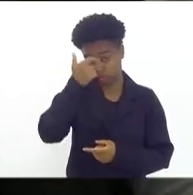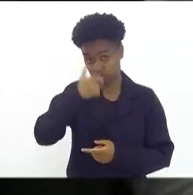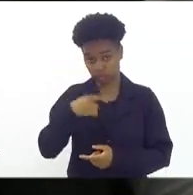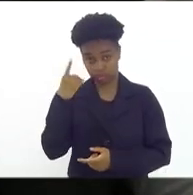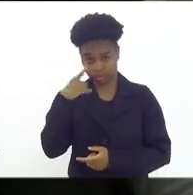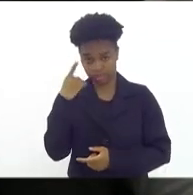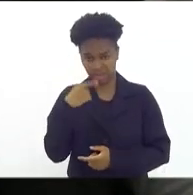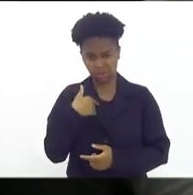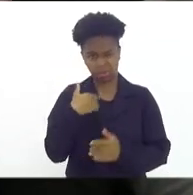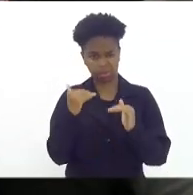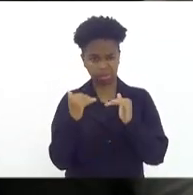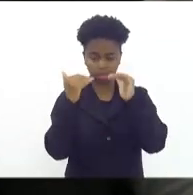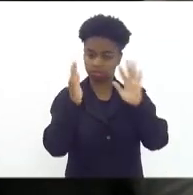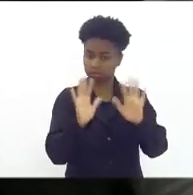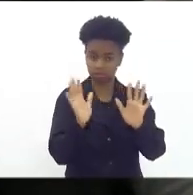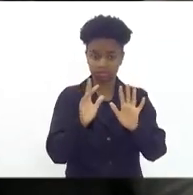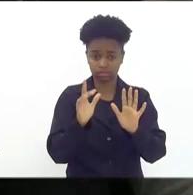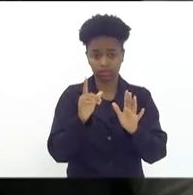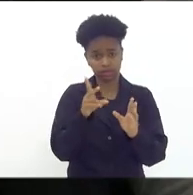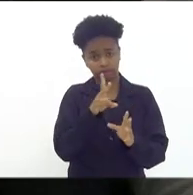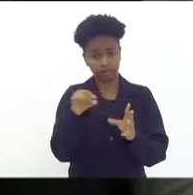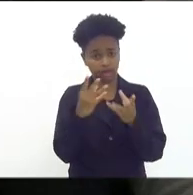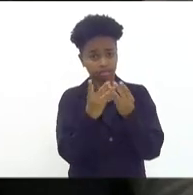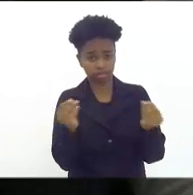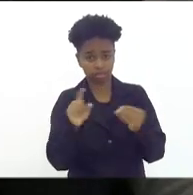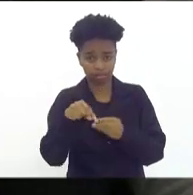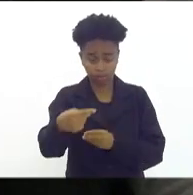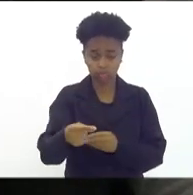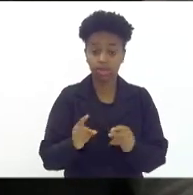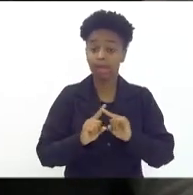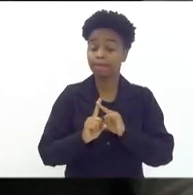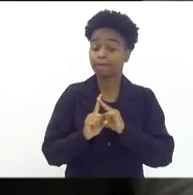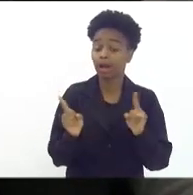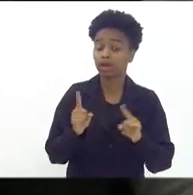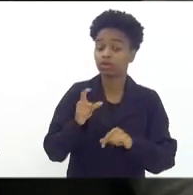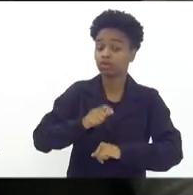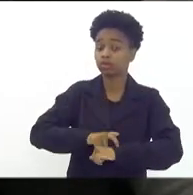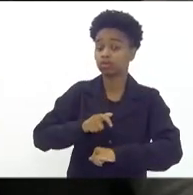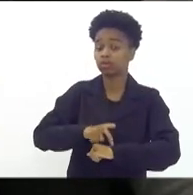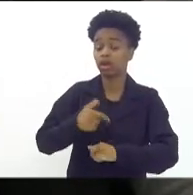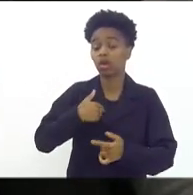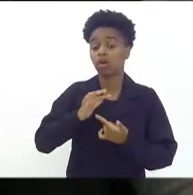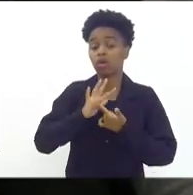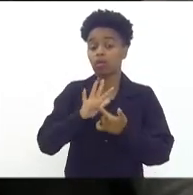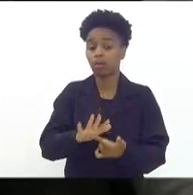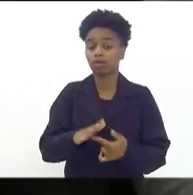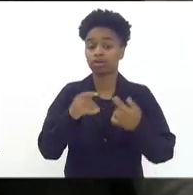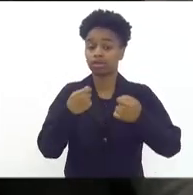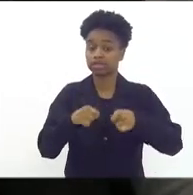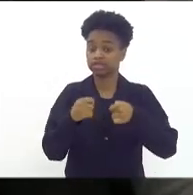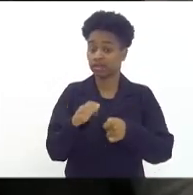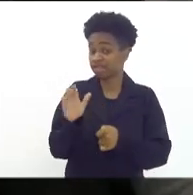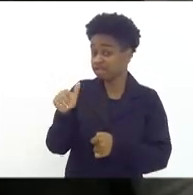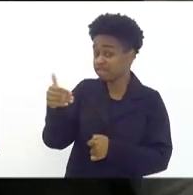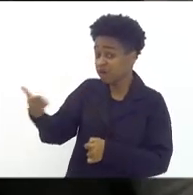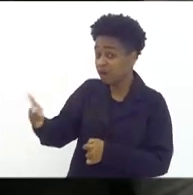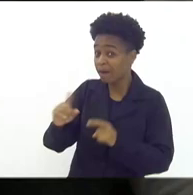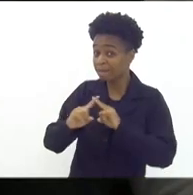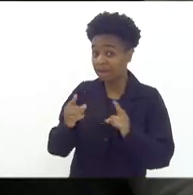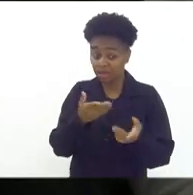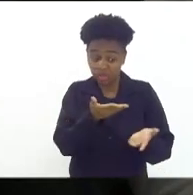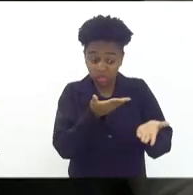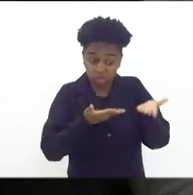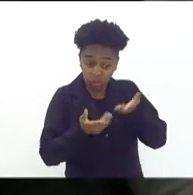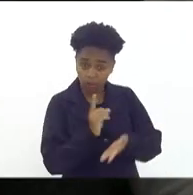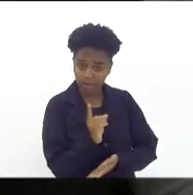seja alguma coisa isso aqui é passageiro ou estou deputado mas a partir do momento que eu trouxe uma demanda lá de fora eu não fui atendido como Deputado